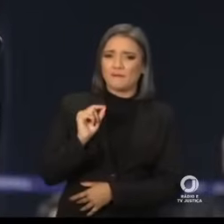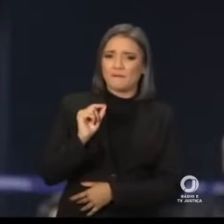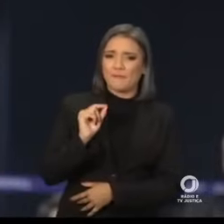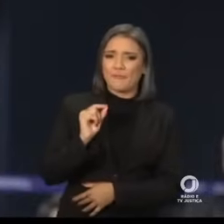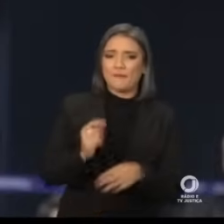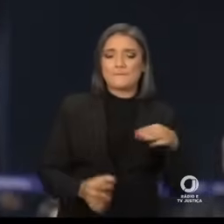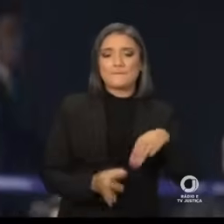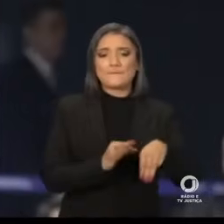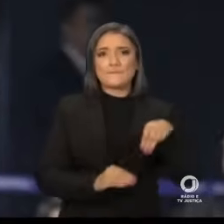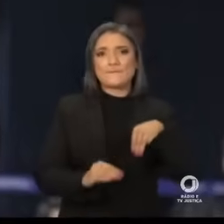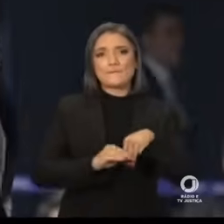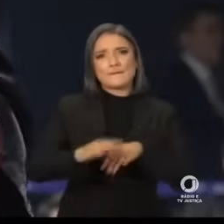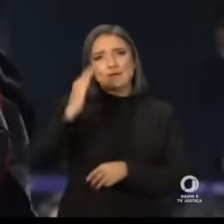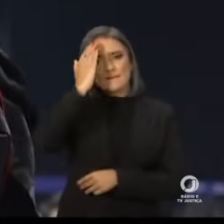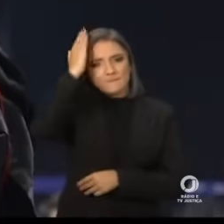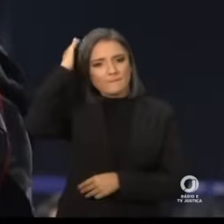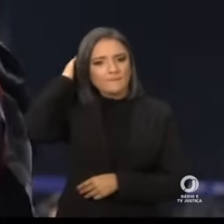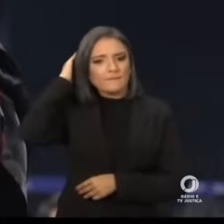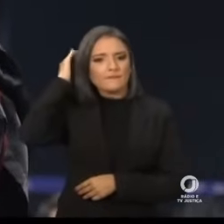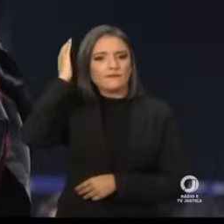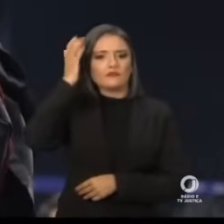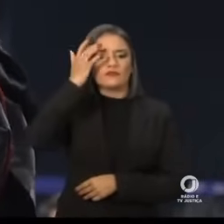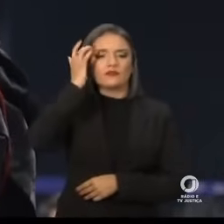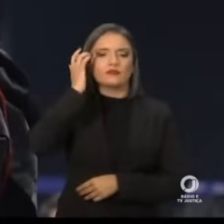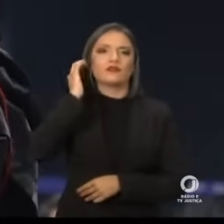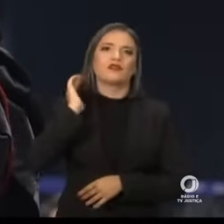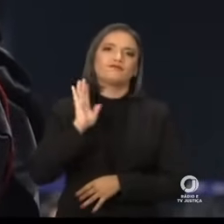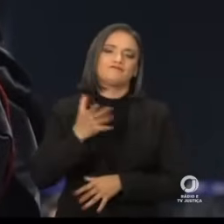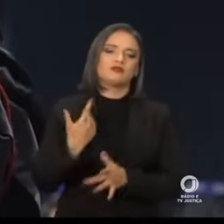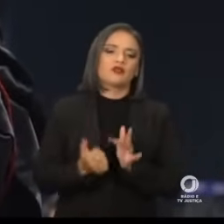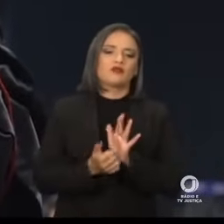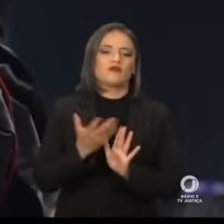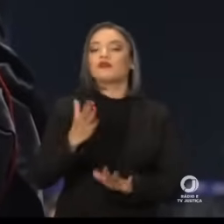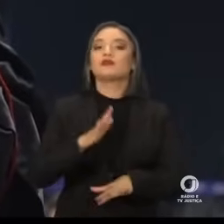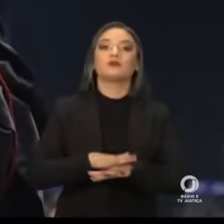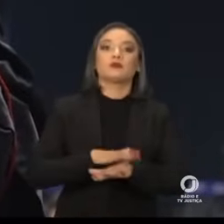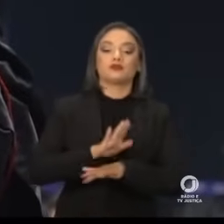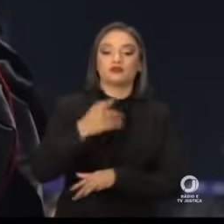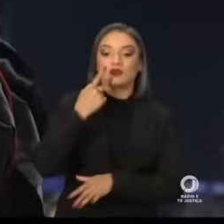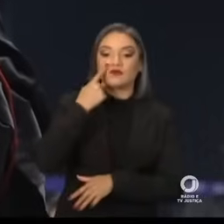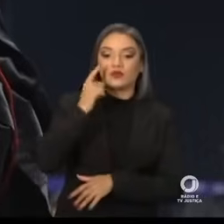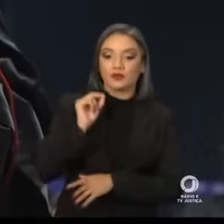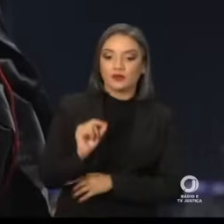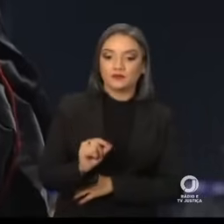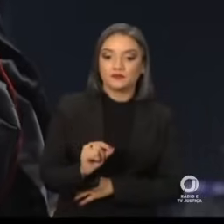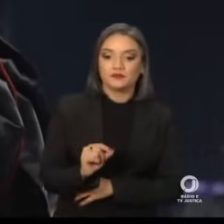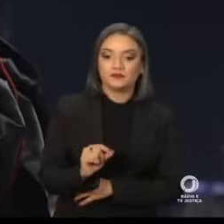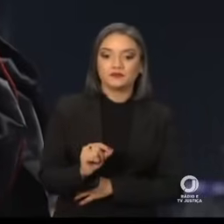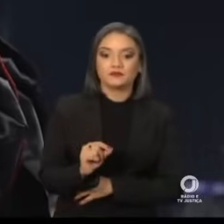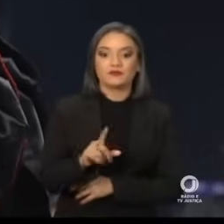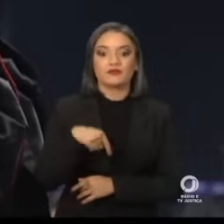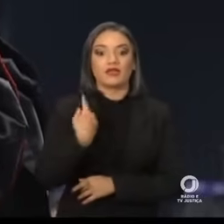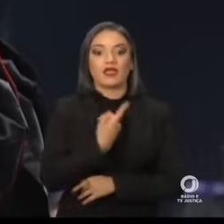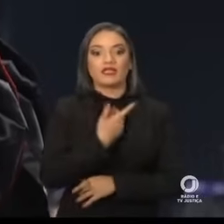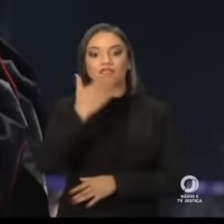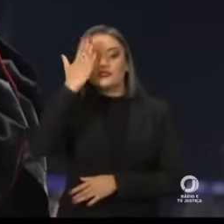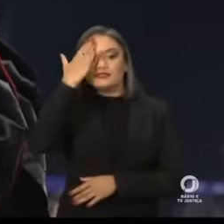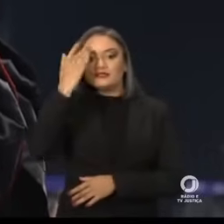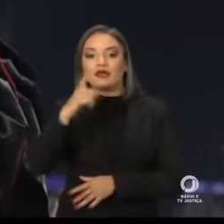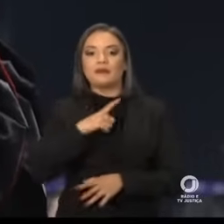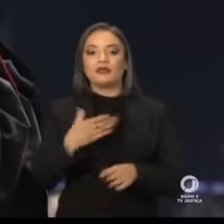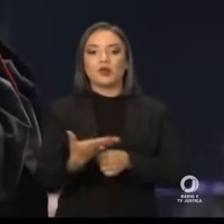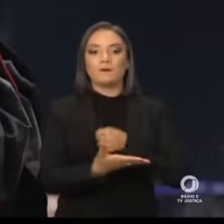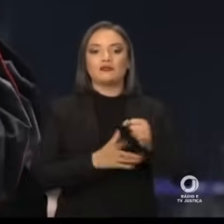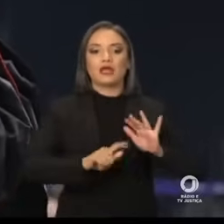ministro Zanin, Vossa Excelência, tantas vezes quanto eu, que nós sabemos que existe um princípio que a denúncia não pode